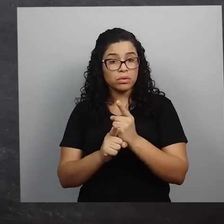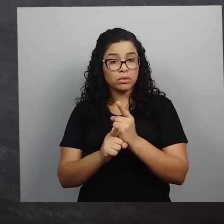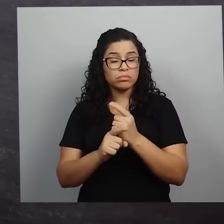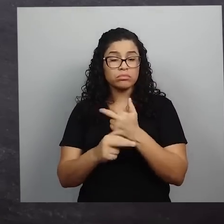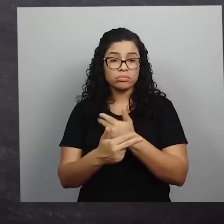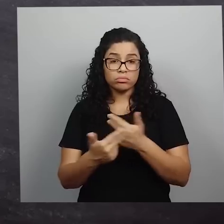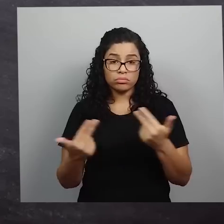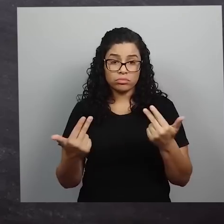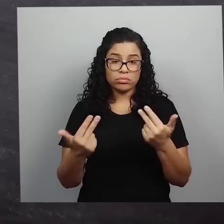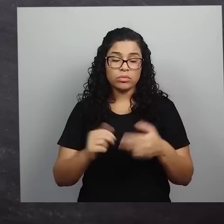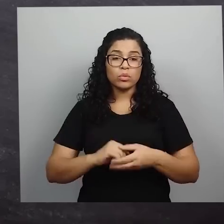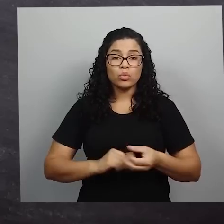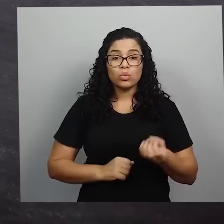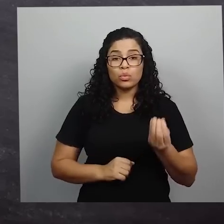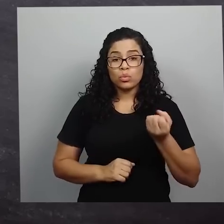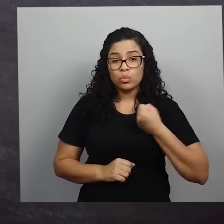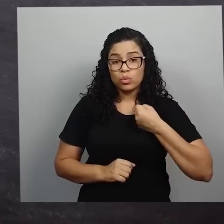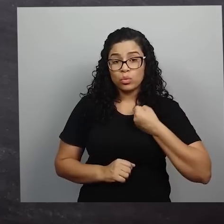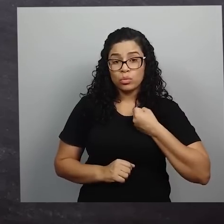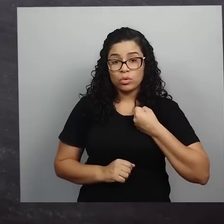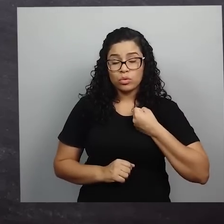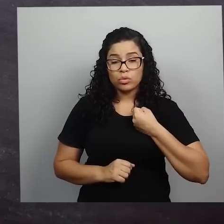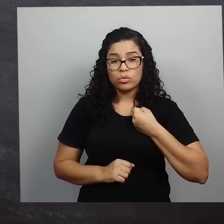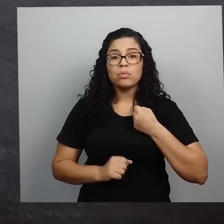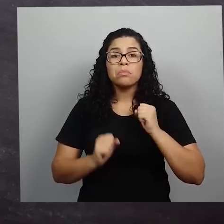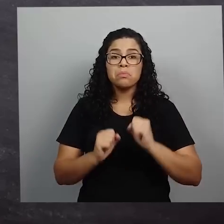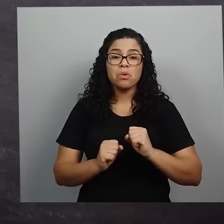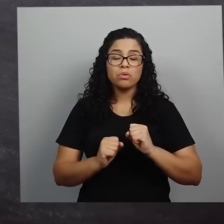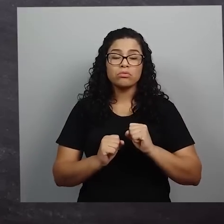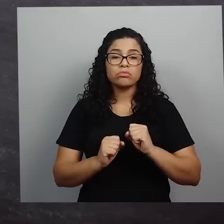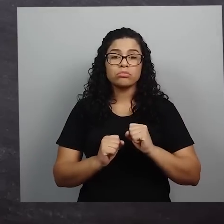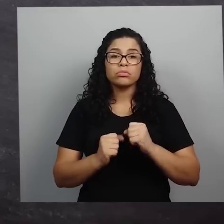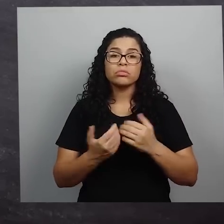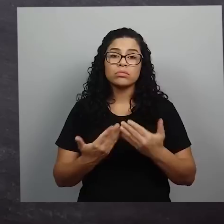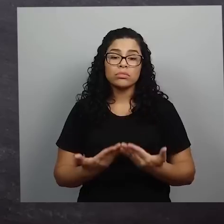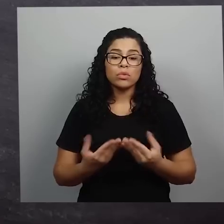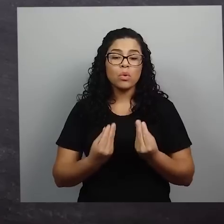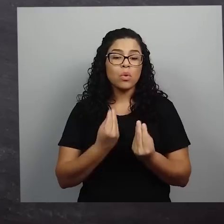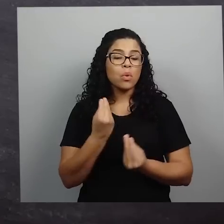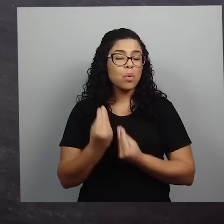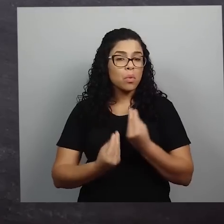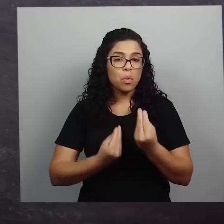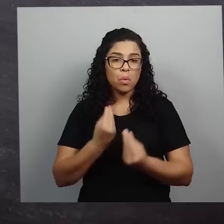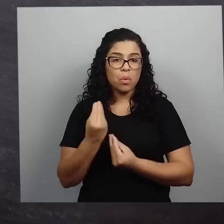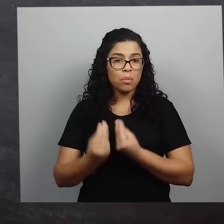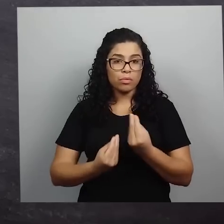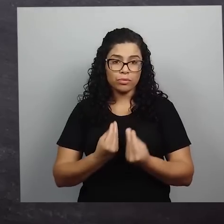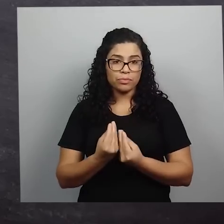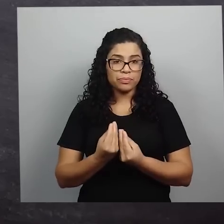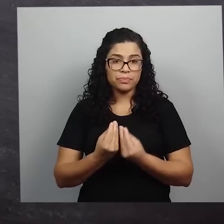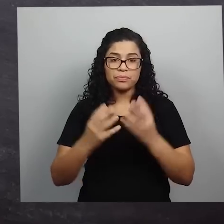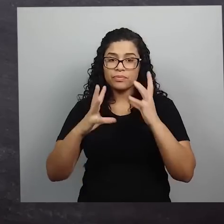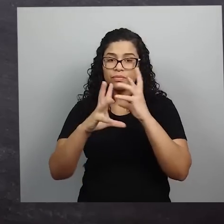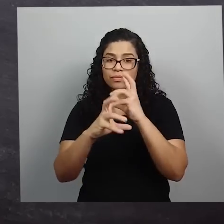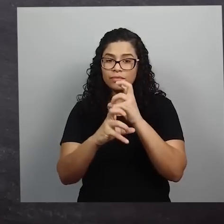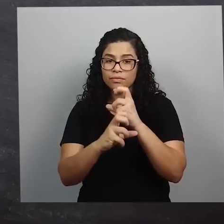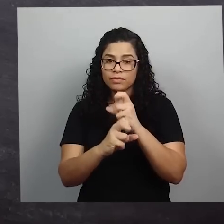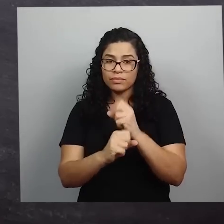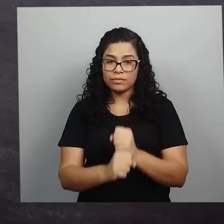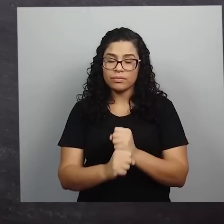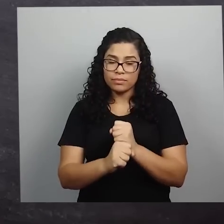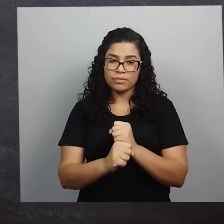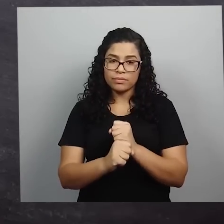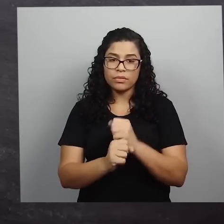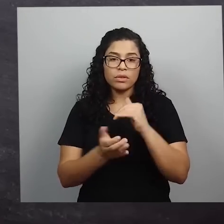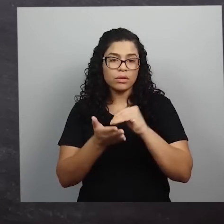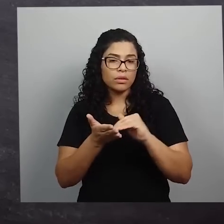aplicação dos números negativos, é quando falamos de saldo bancário. Às vezes ouvimos falar do saldo